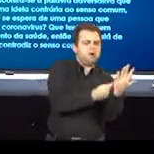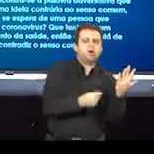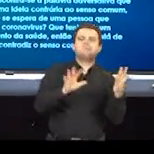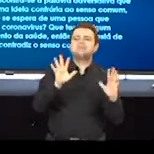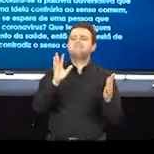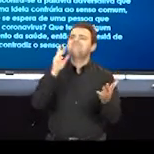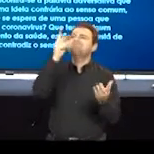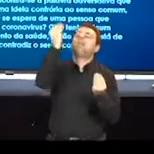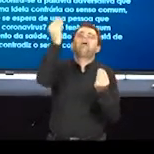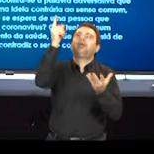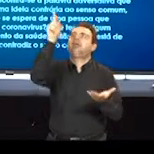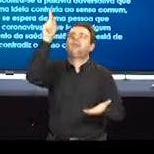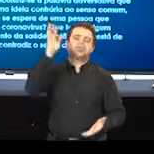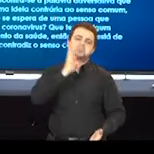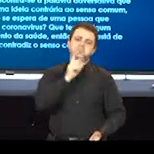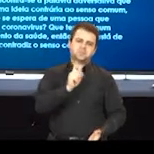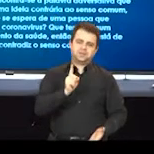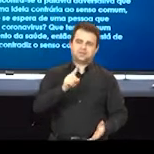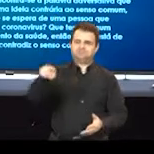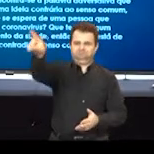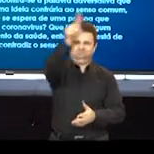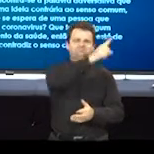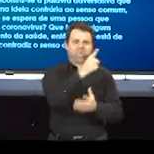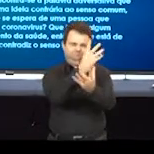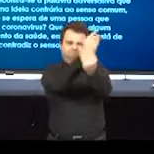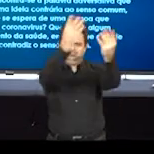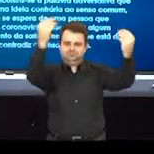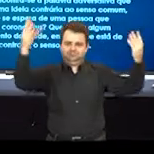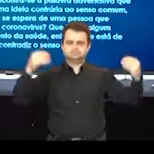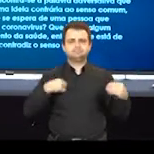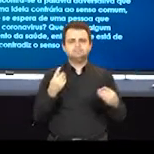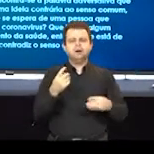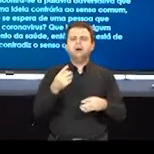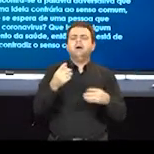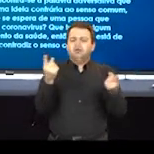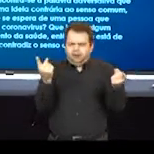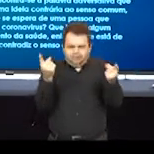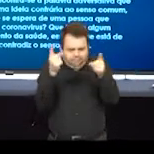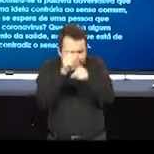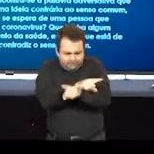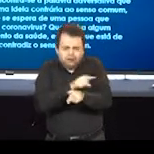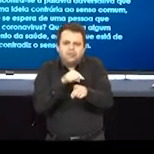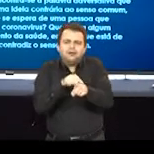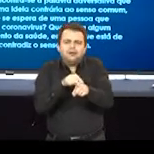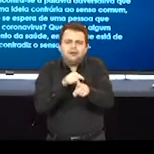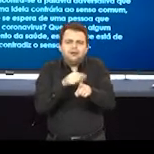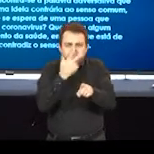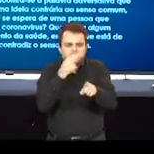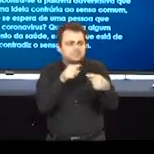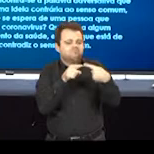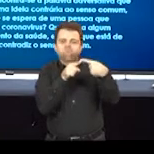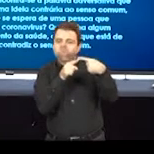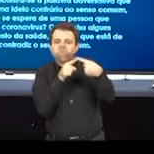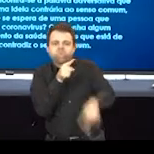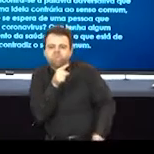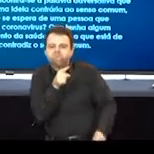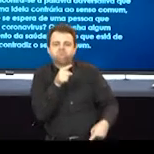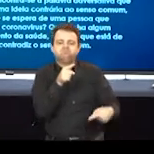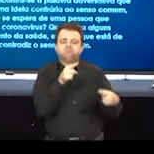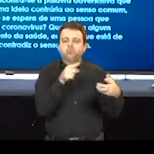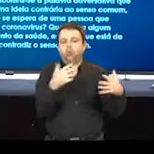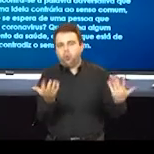serve. Pessoal, aquilo que é adverso é aquilo que é oposto, é aquilo que não se espera, é aquilo que é contrário. Tudo bem? E